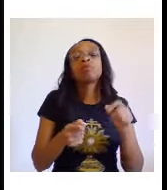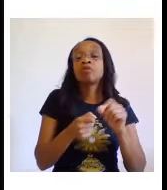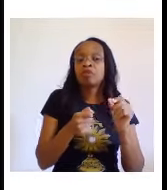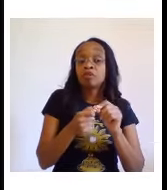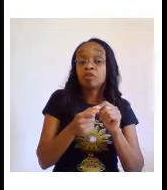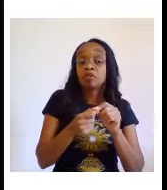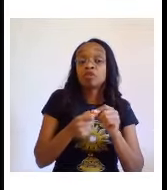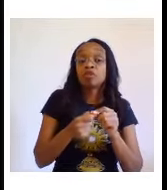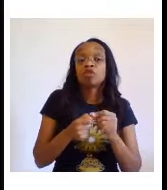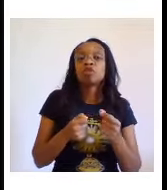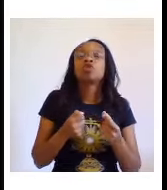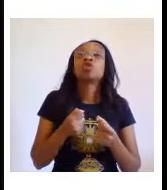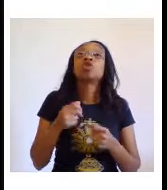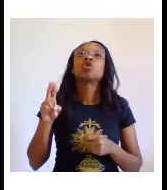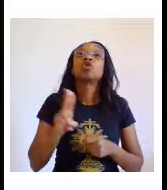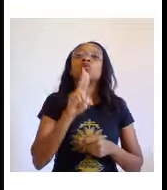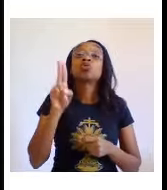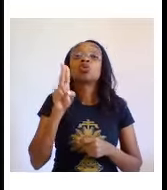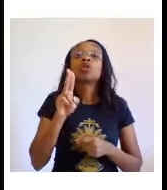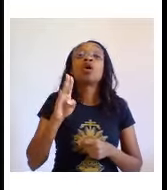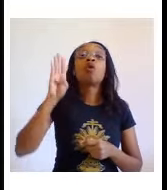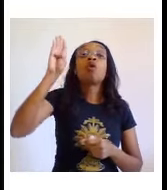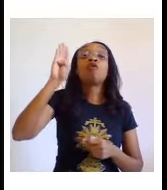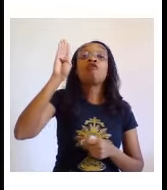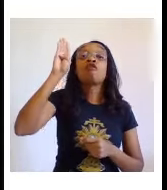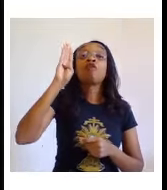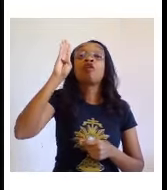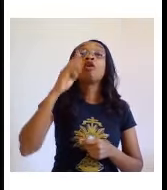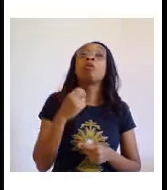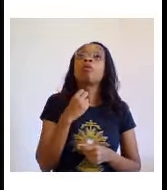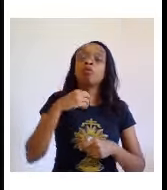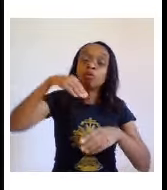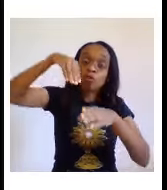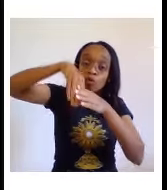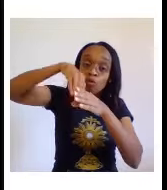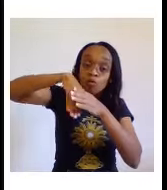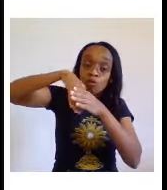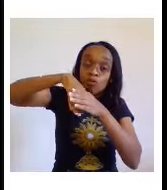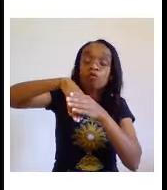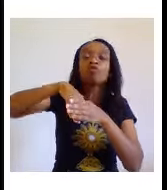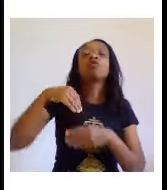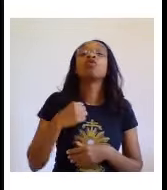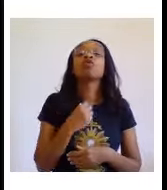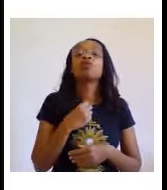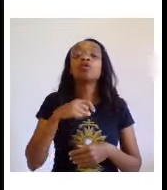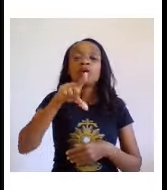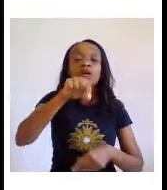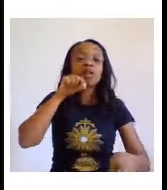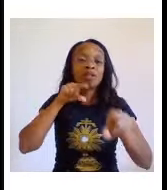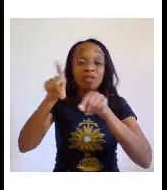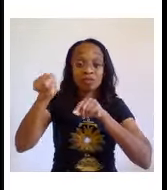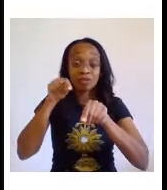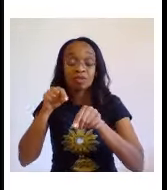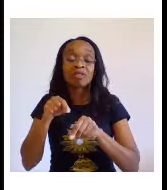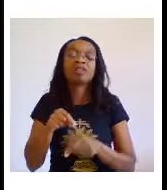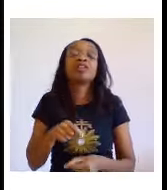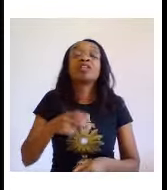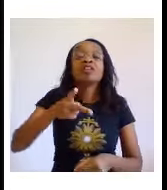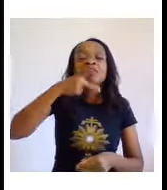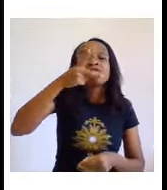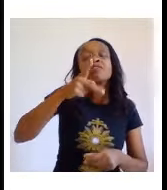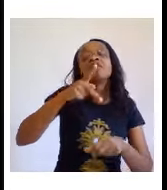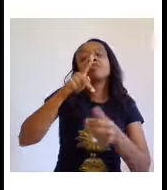nosso voto, as nossas escolhas, e falar sobre isso, né, como uma verdade, né. Eu acho que é